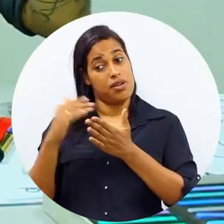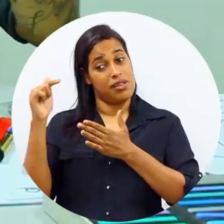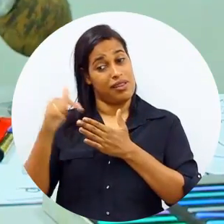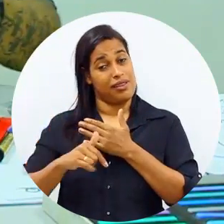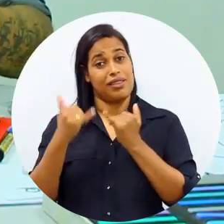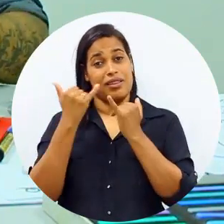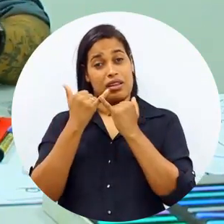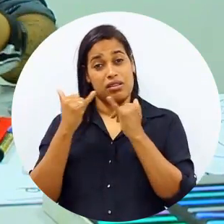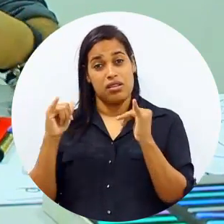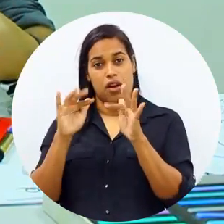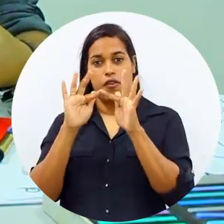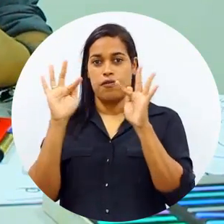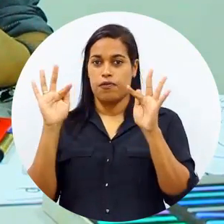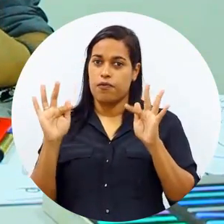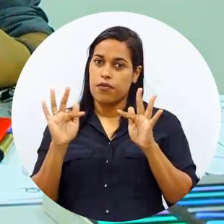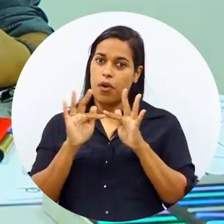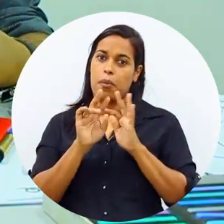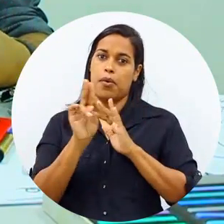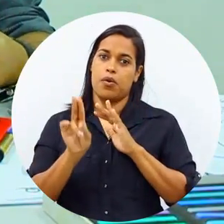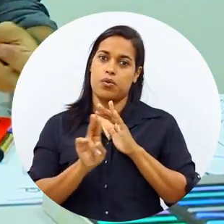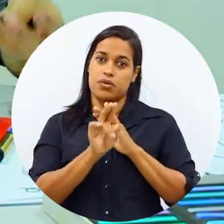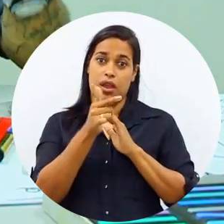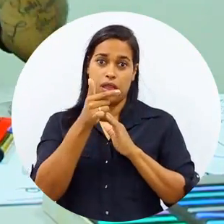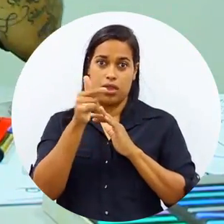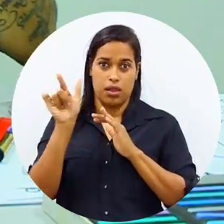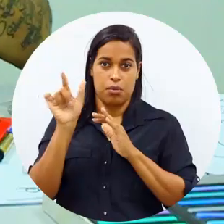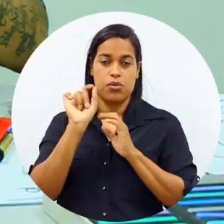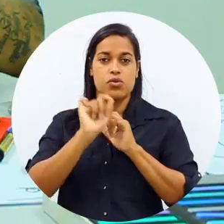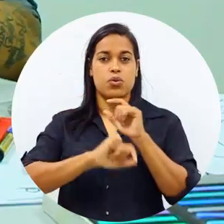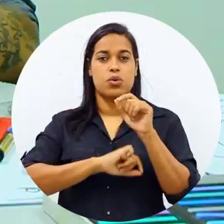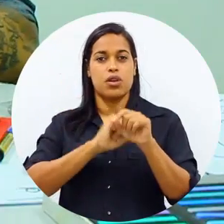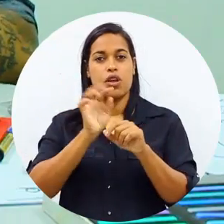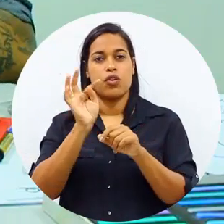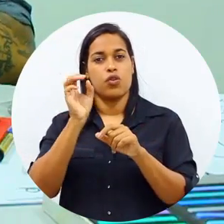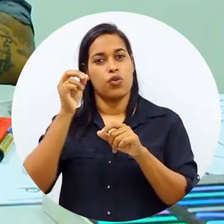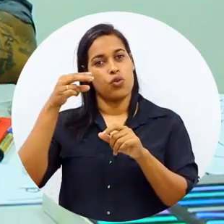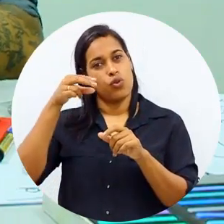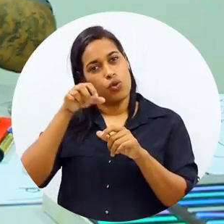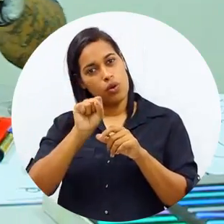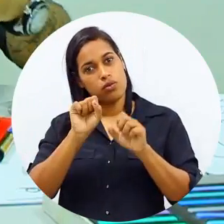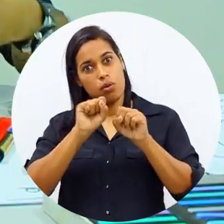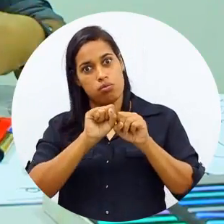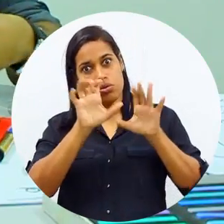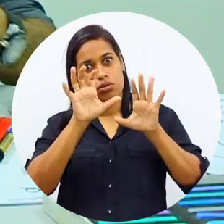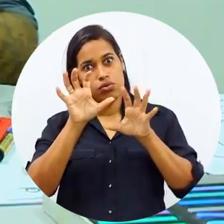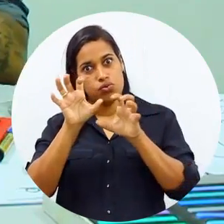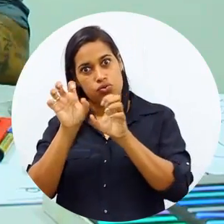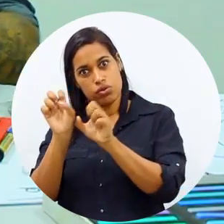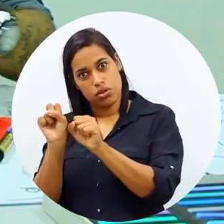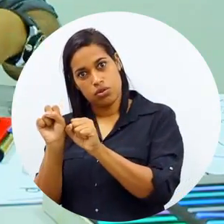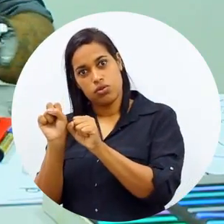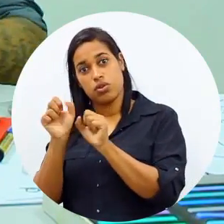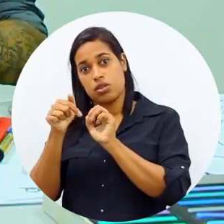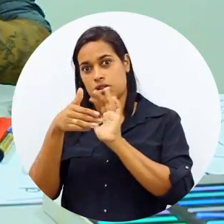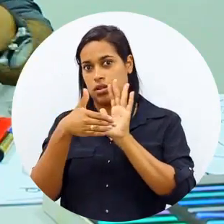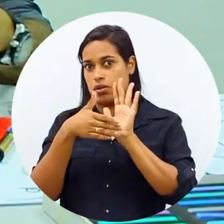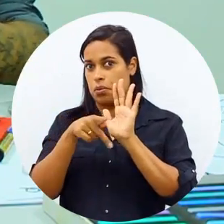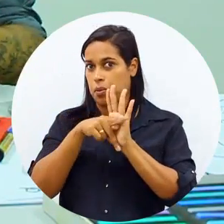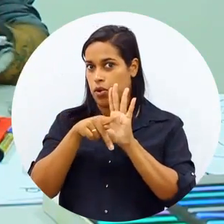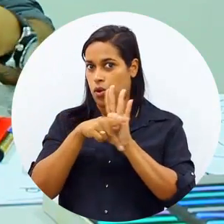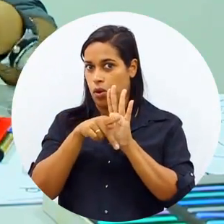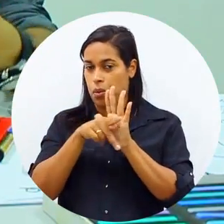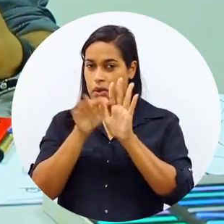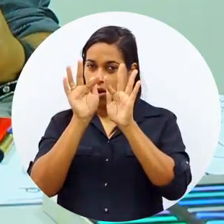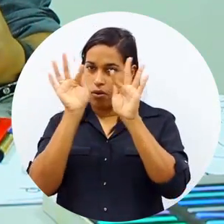a partir da linha compor formas, utilizar depois tons entre claro e escuro